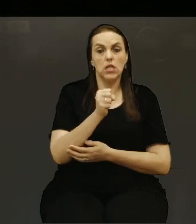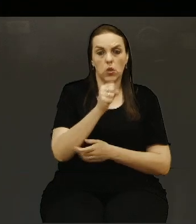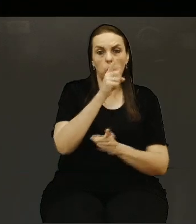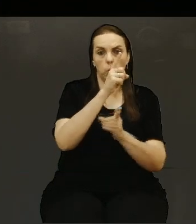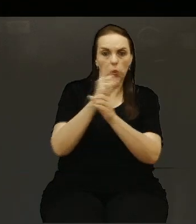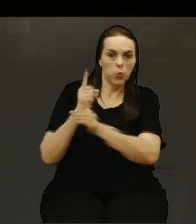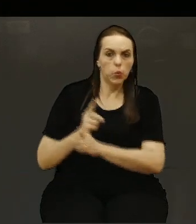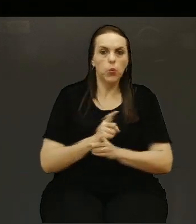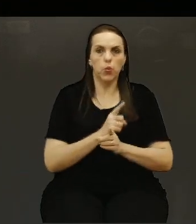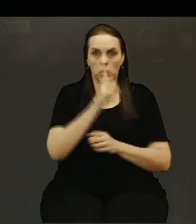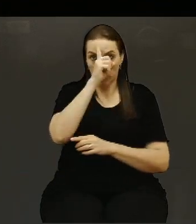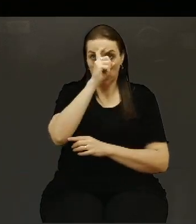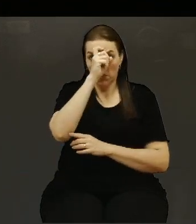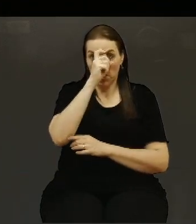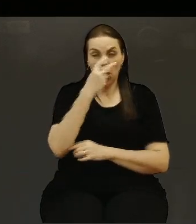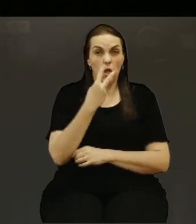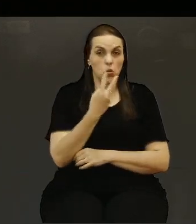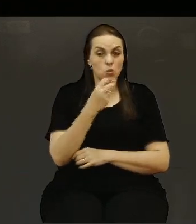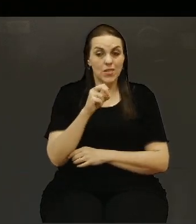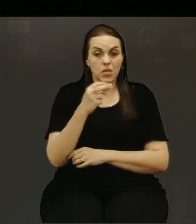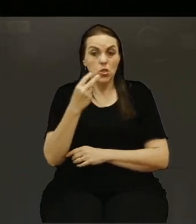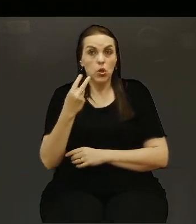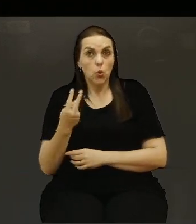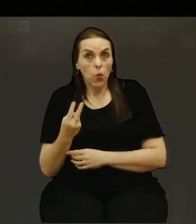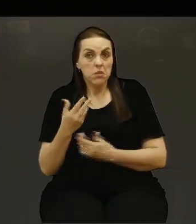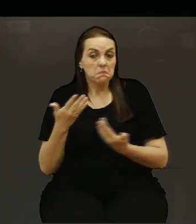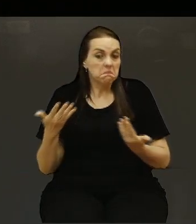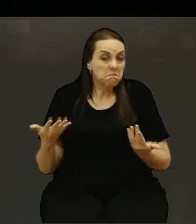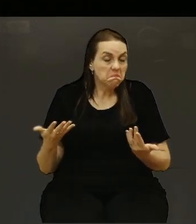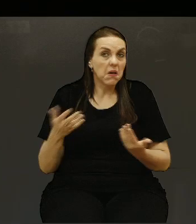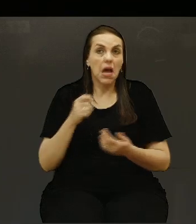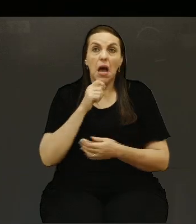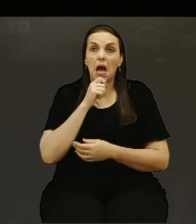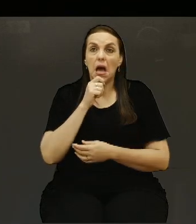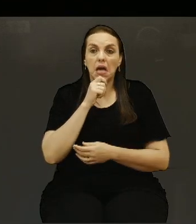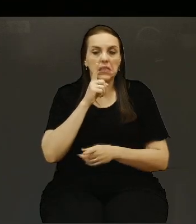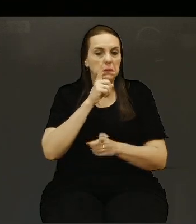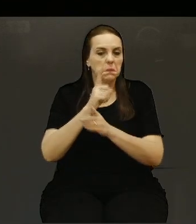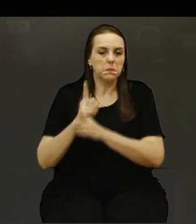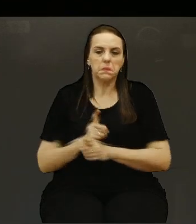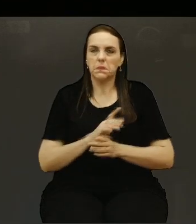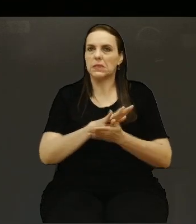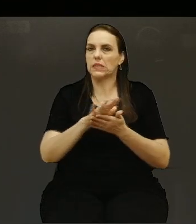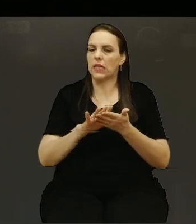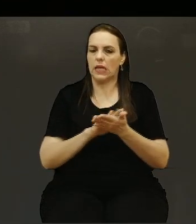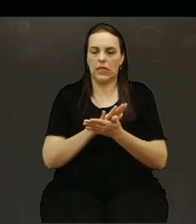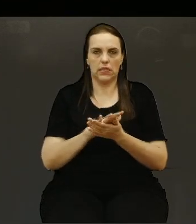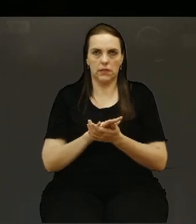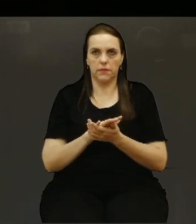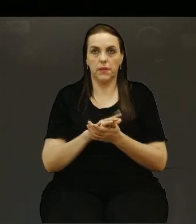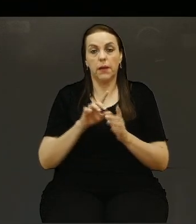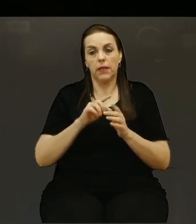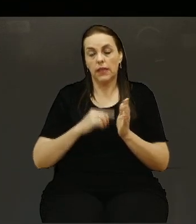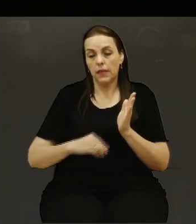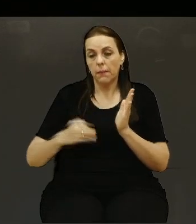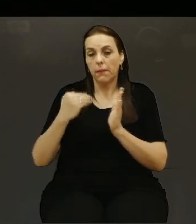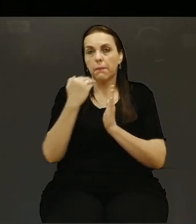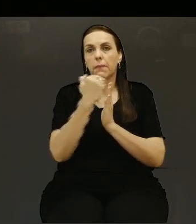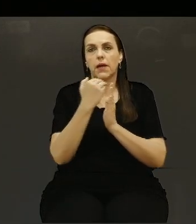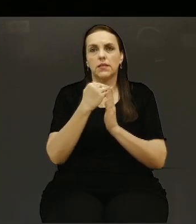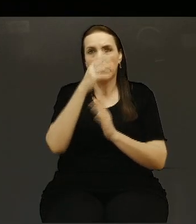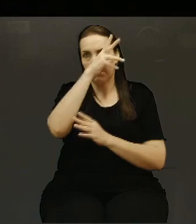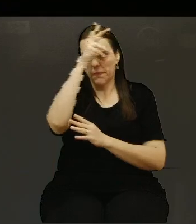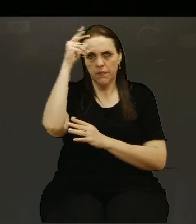no hospital. Os 202 ainda não foram por nós encontrados. E mais do que isso, a Prefeitura